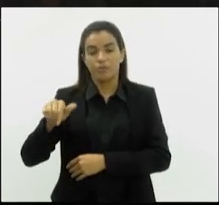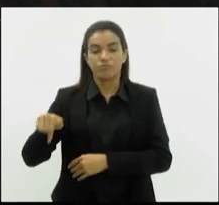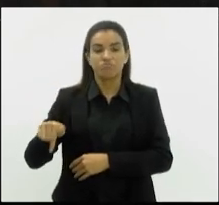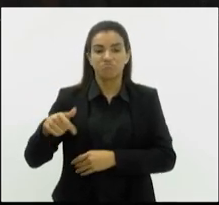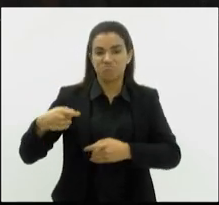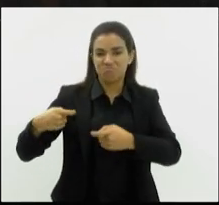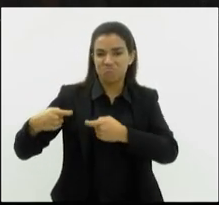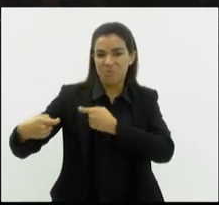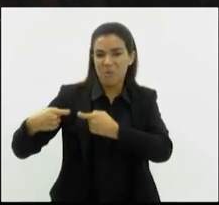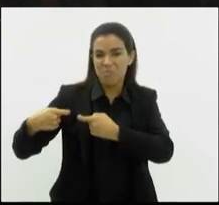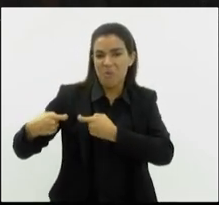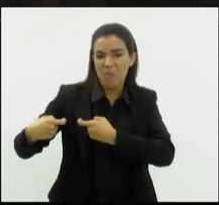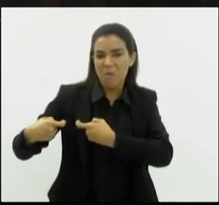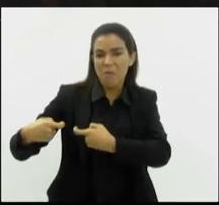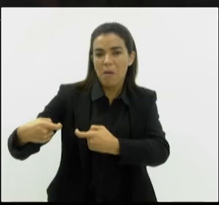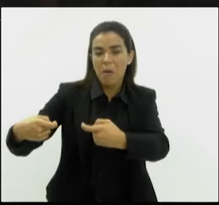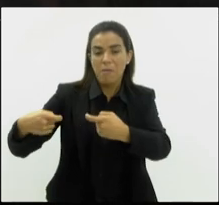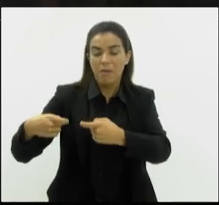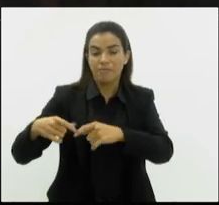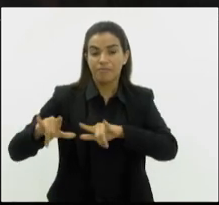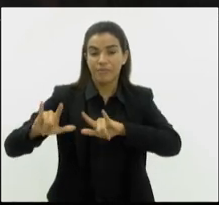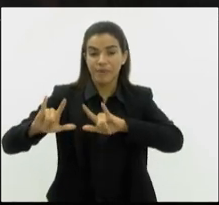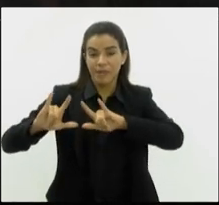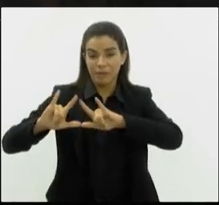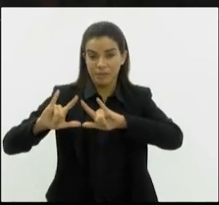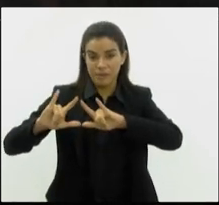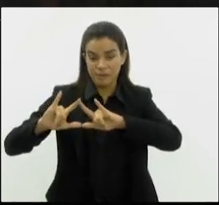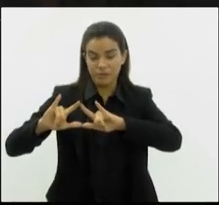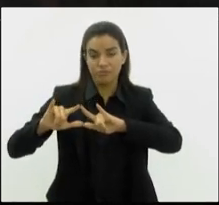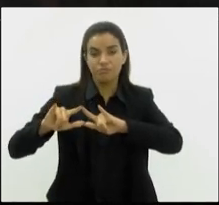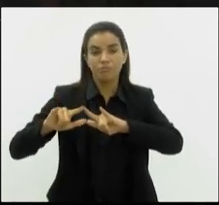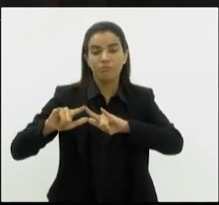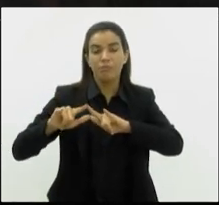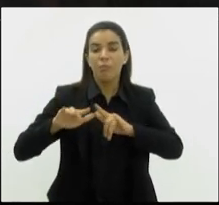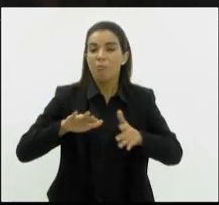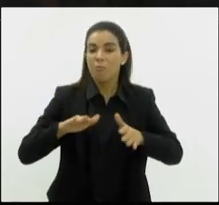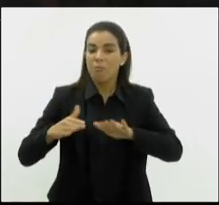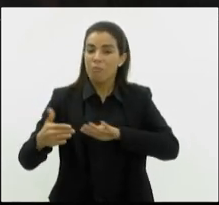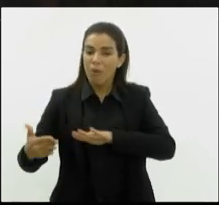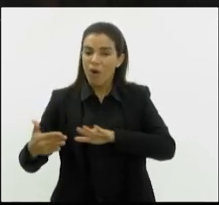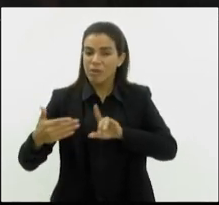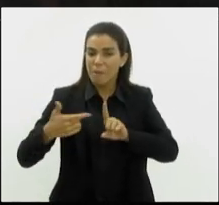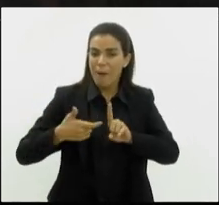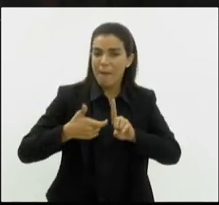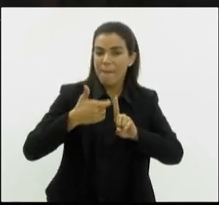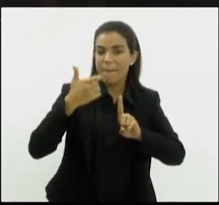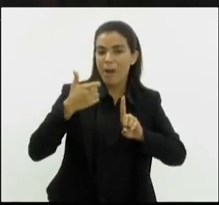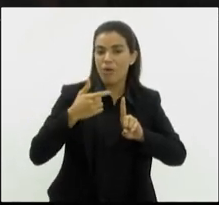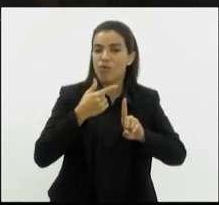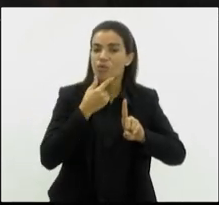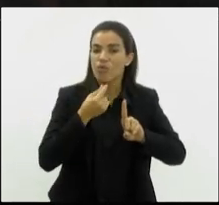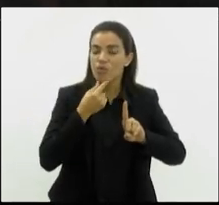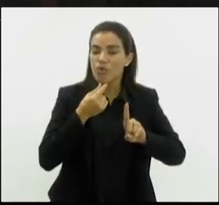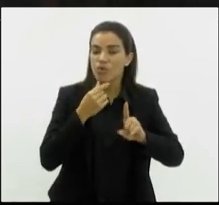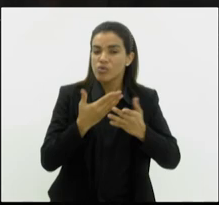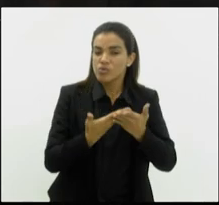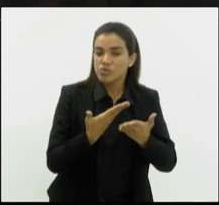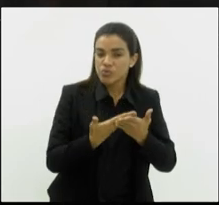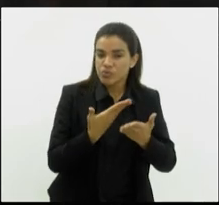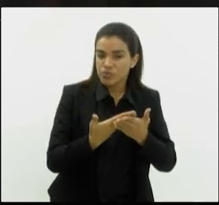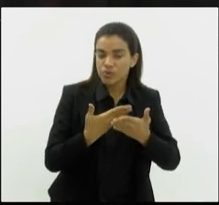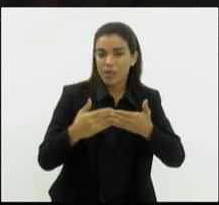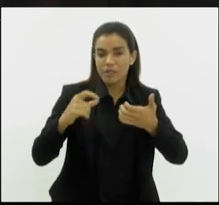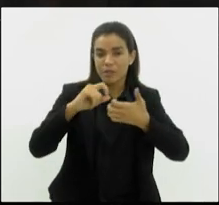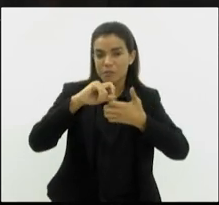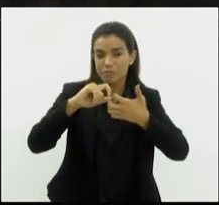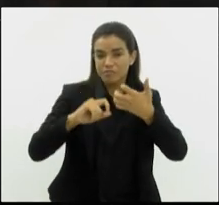com morte de um estudante da Rural, um jovem cheio de sonhos, estudante